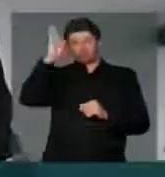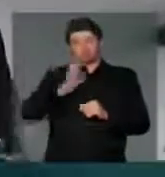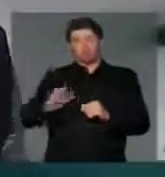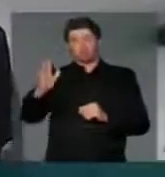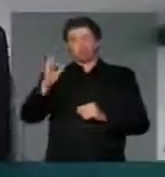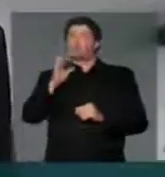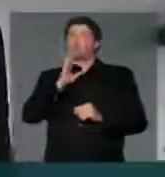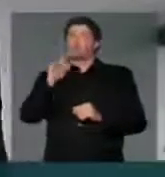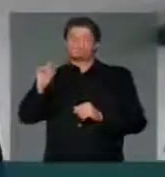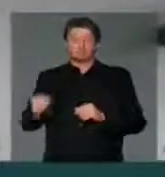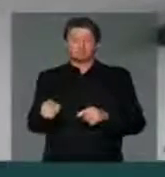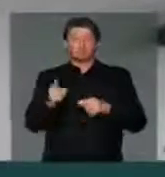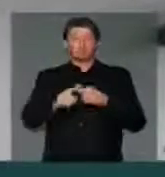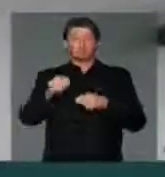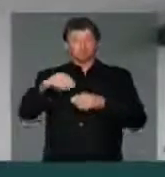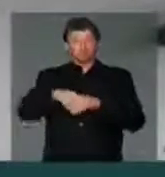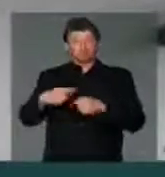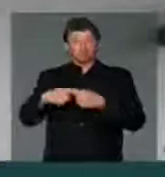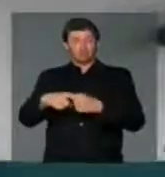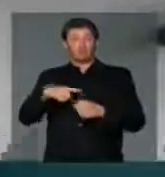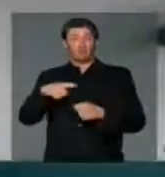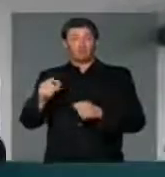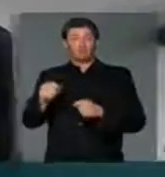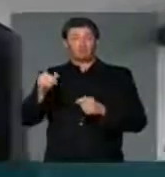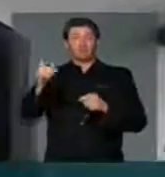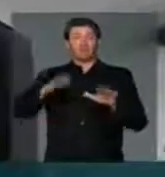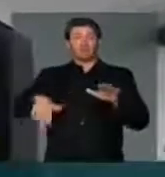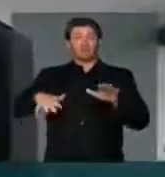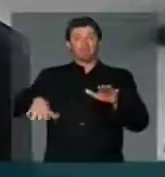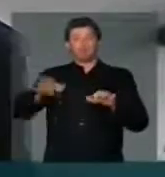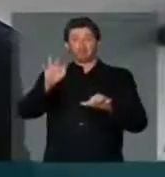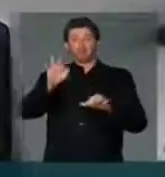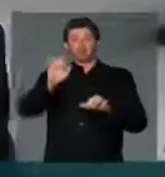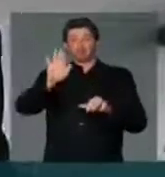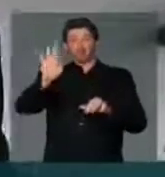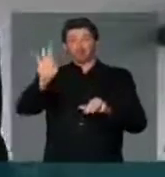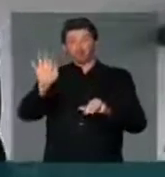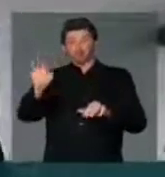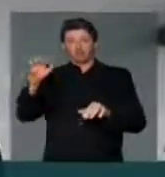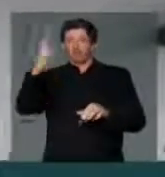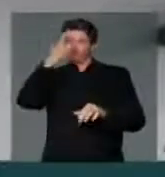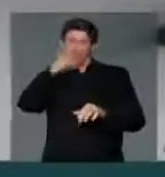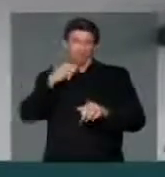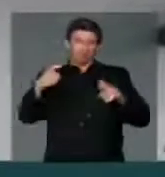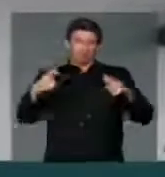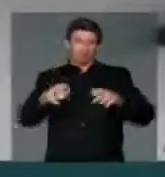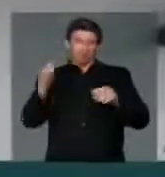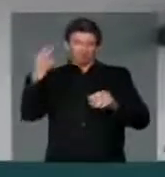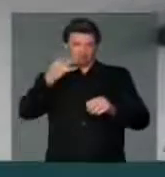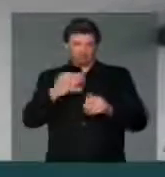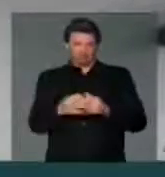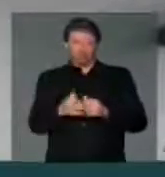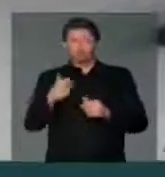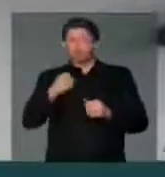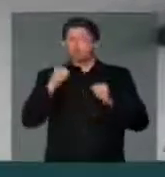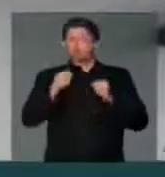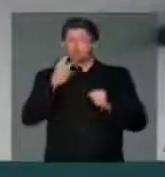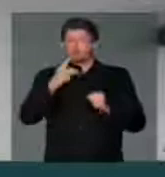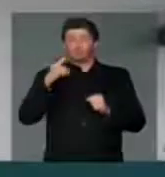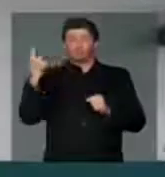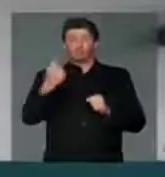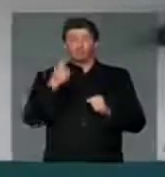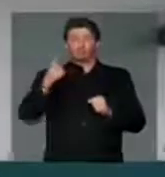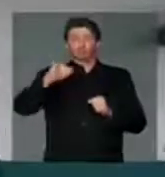porque abriga no seu município a Praia do Forte, um verdadeiro paraíso. E eu posso dizer aqui a todos que João